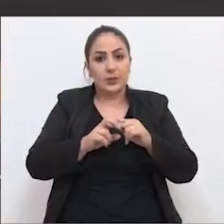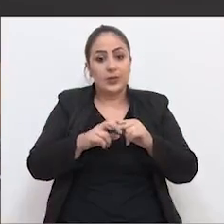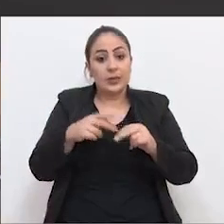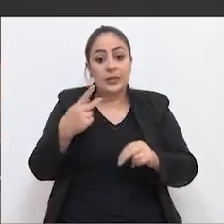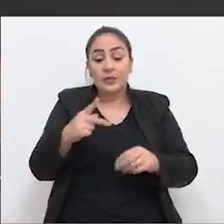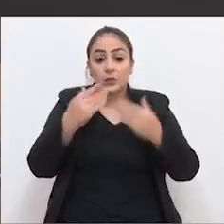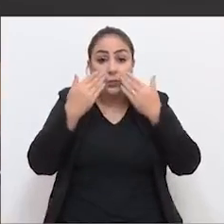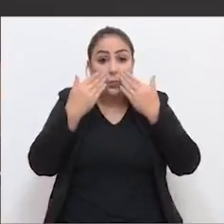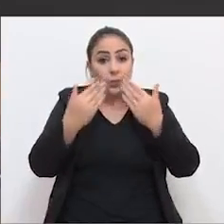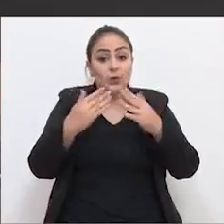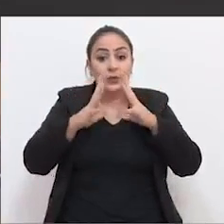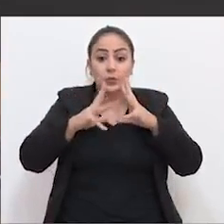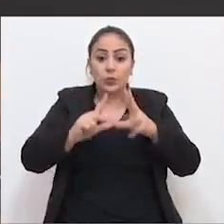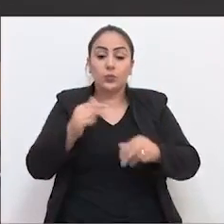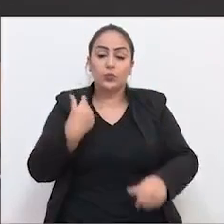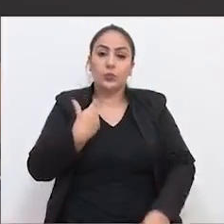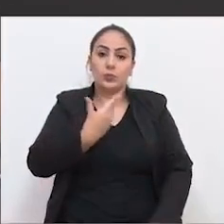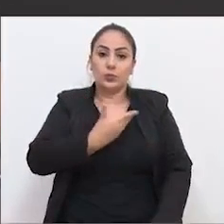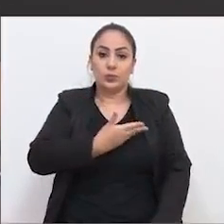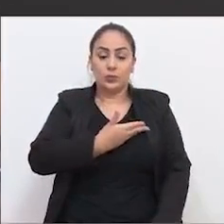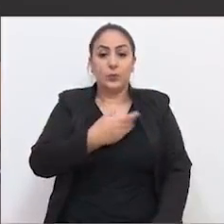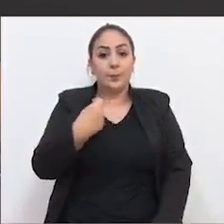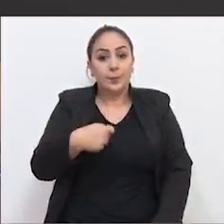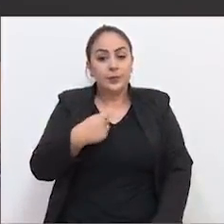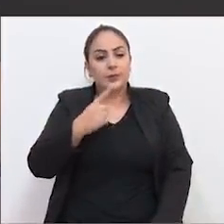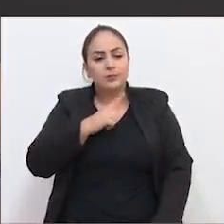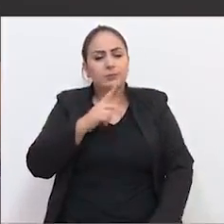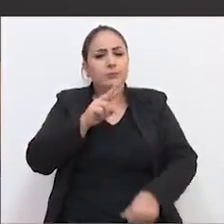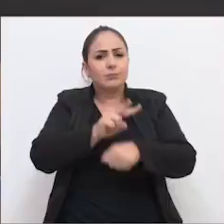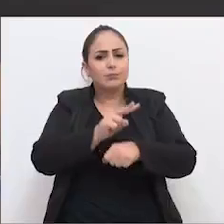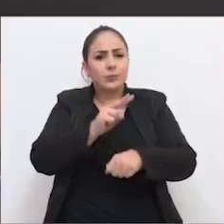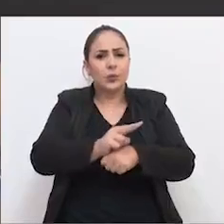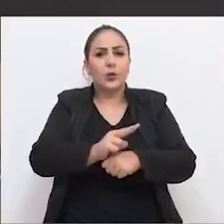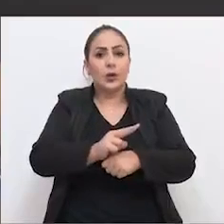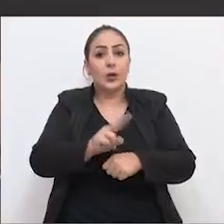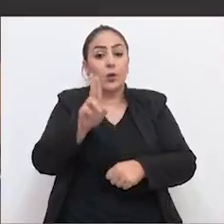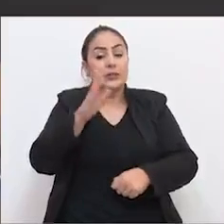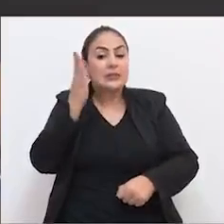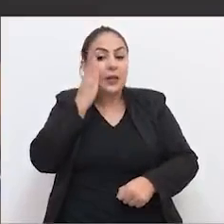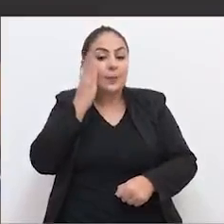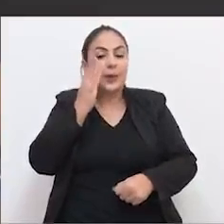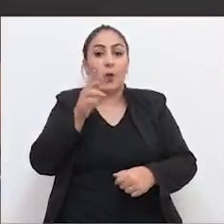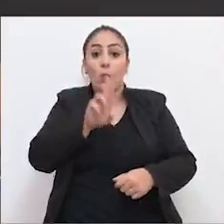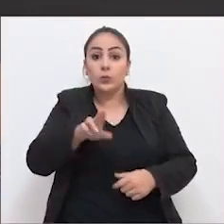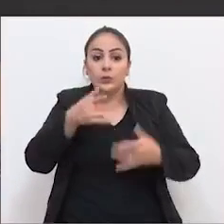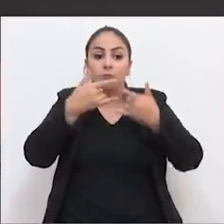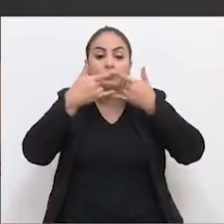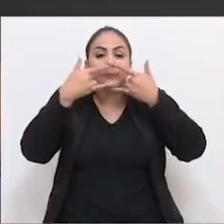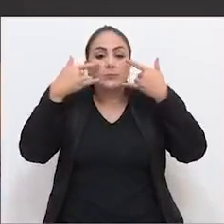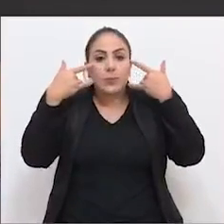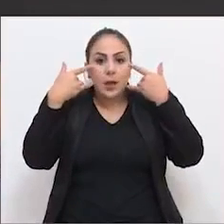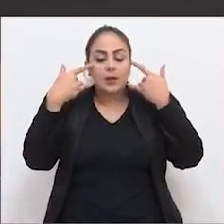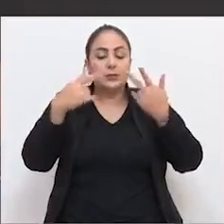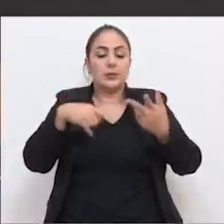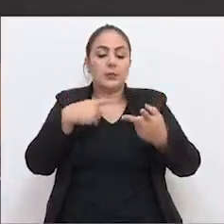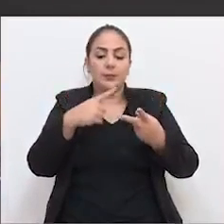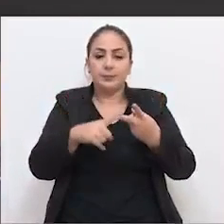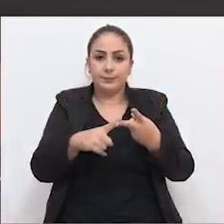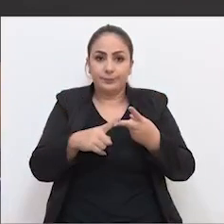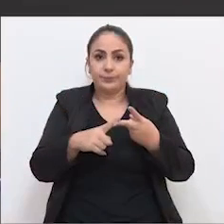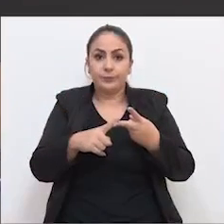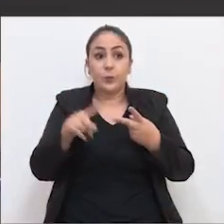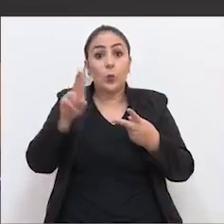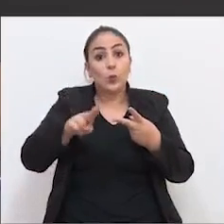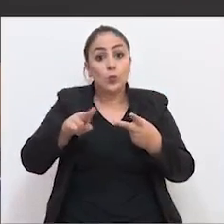Então, este é um sinal para que todos nós tenhamos que observar o uso de máscaras, devemos